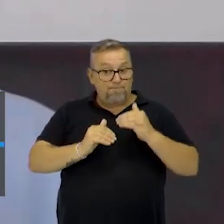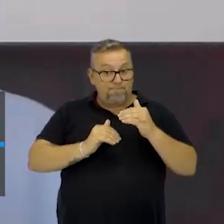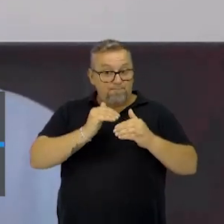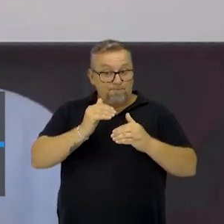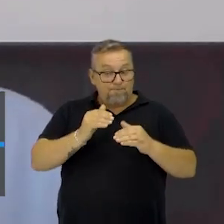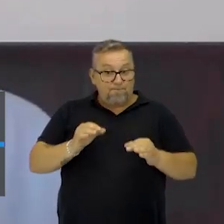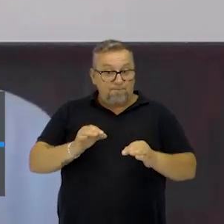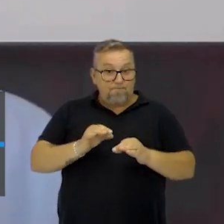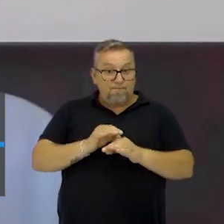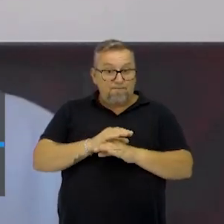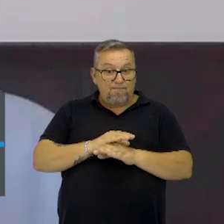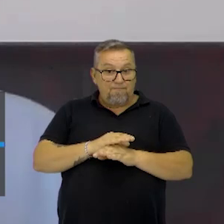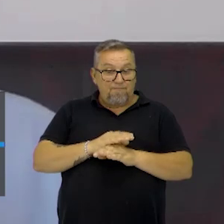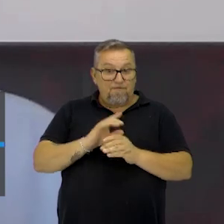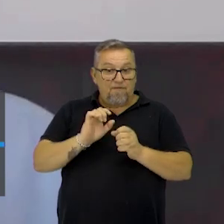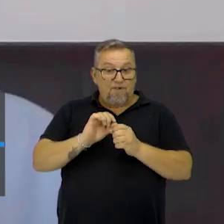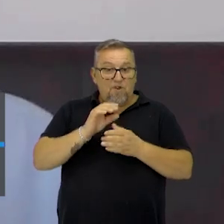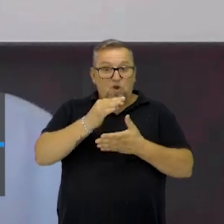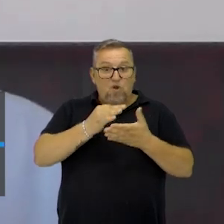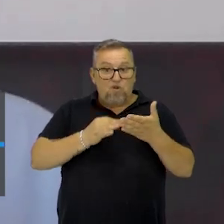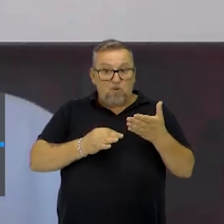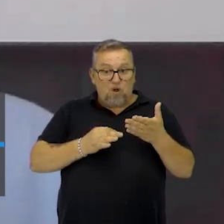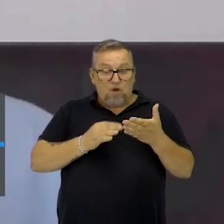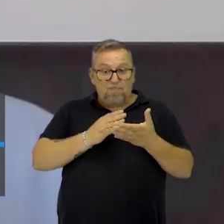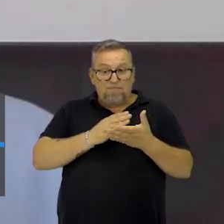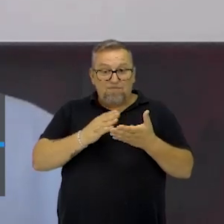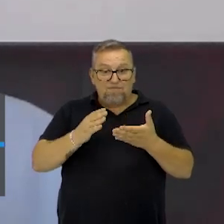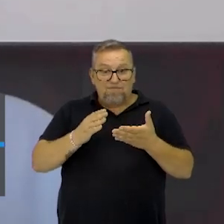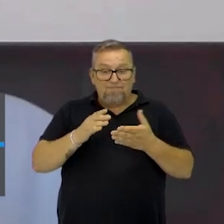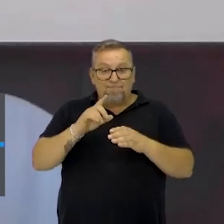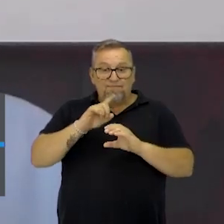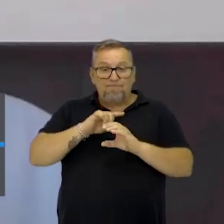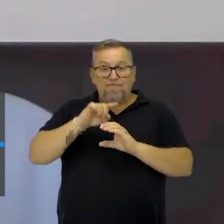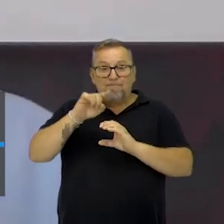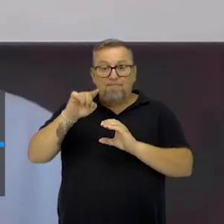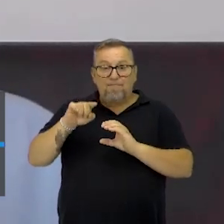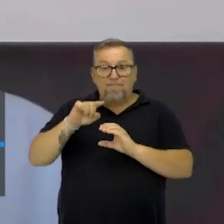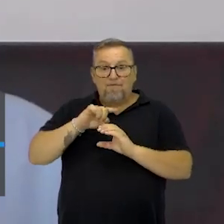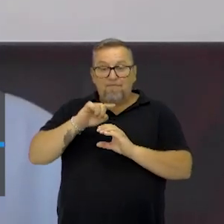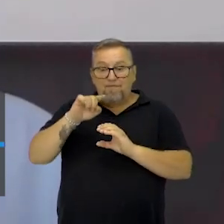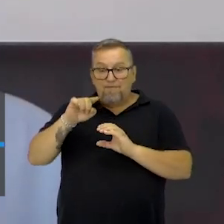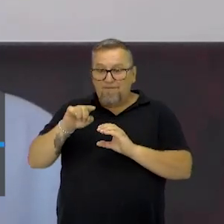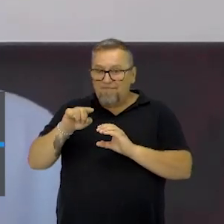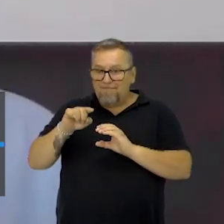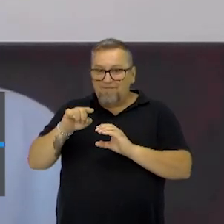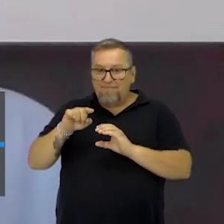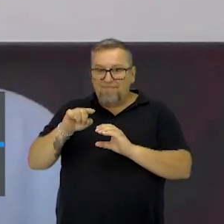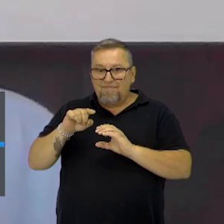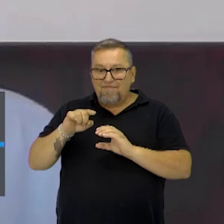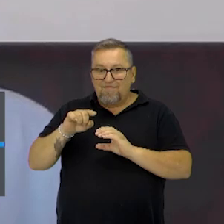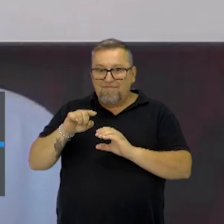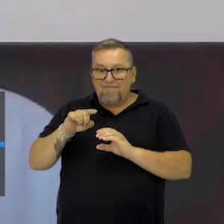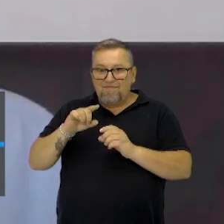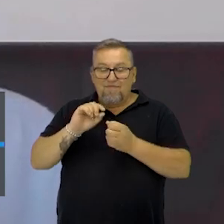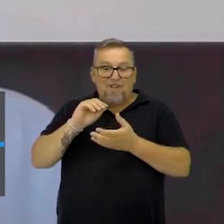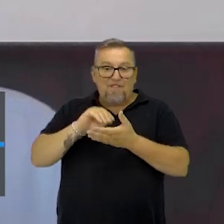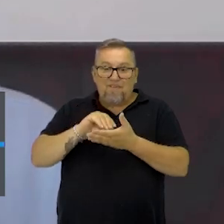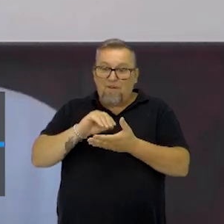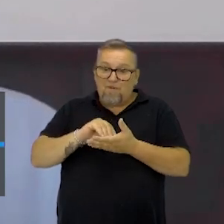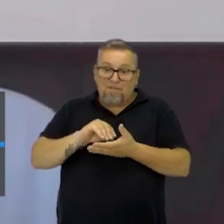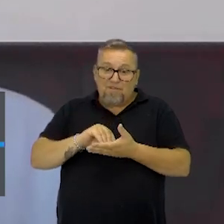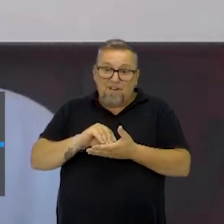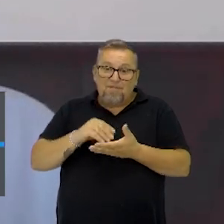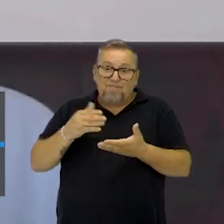Se, de fato, você faz o texto somente com a introdução, o artigo de divulgação científica, faltará elementos